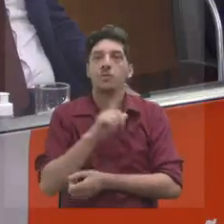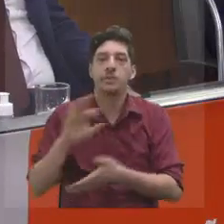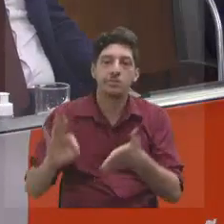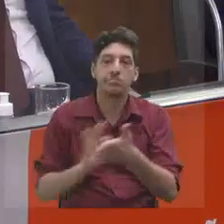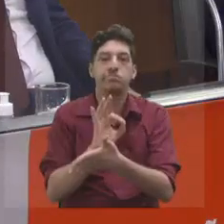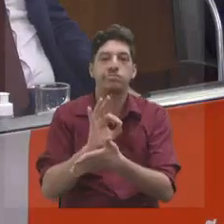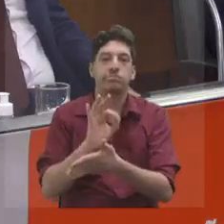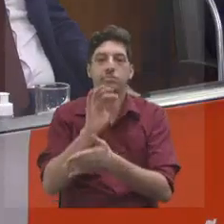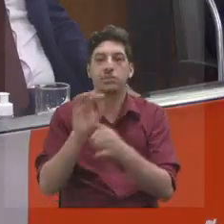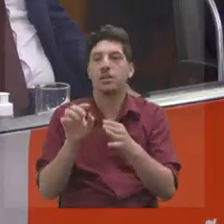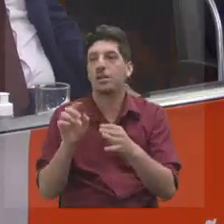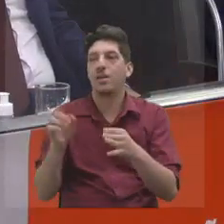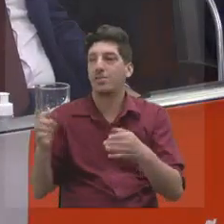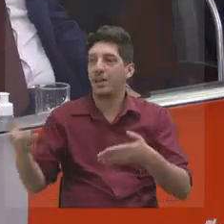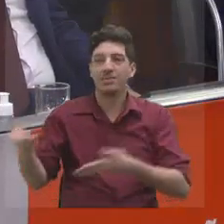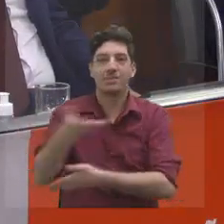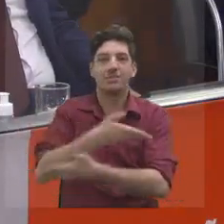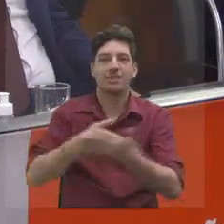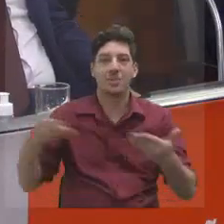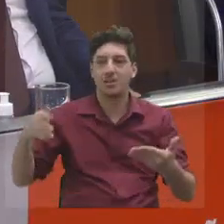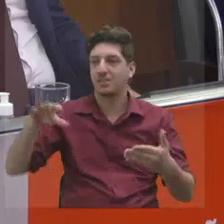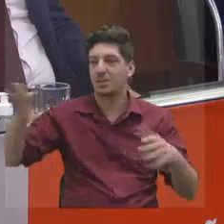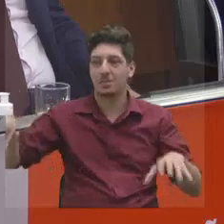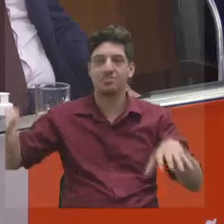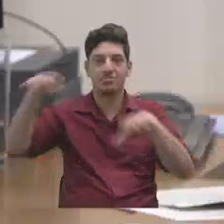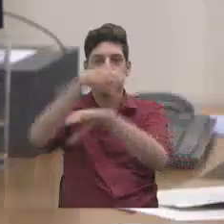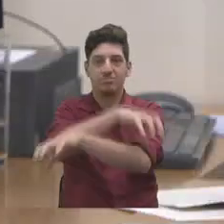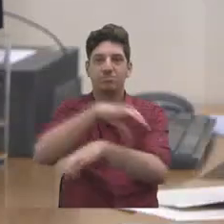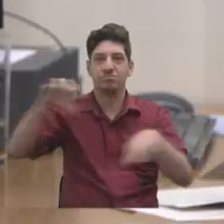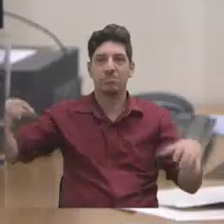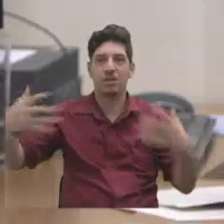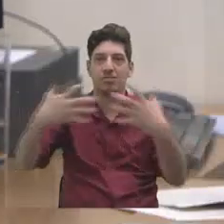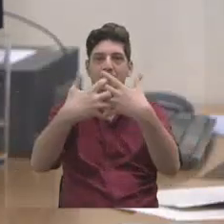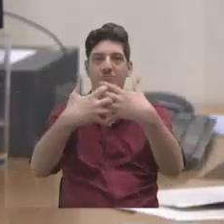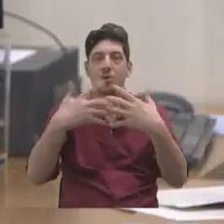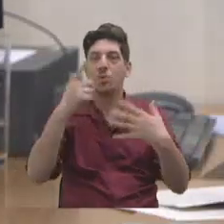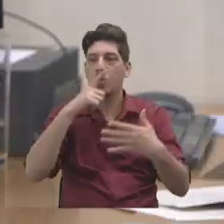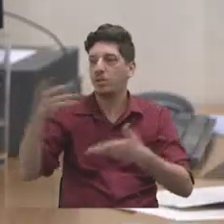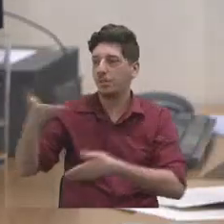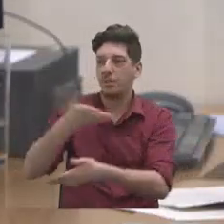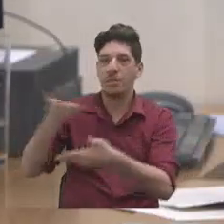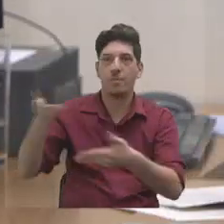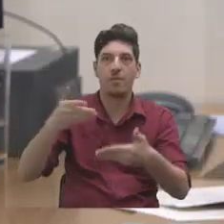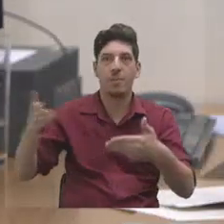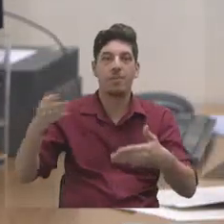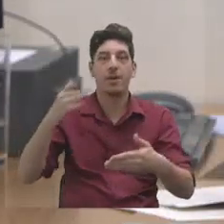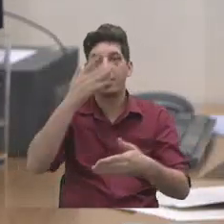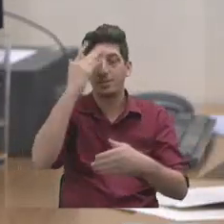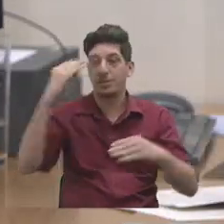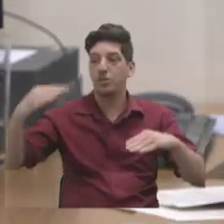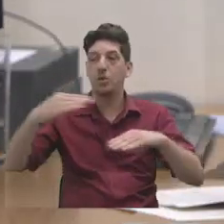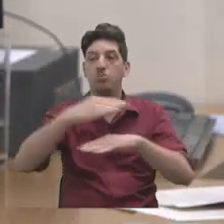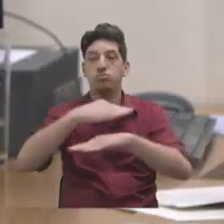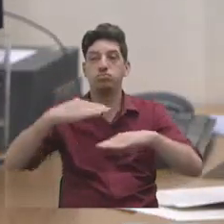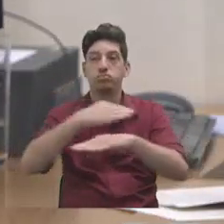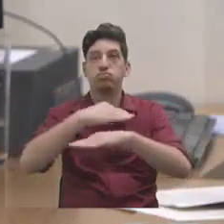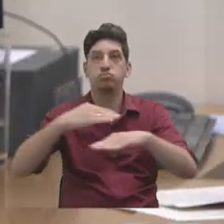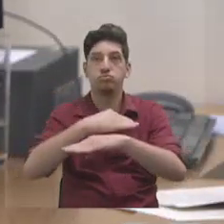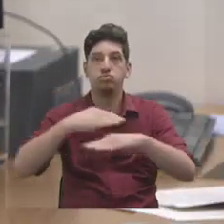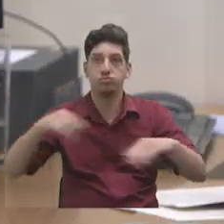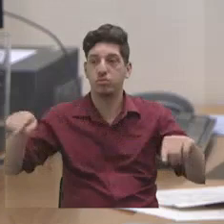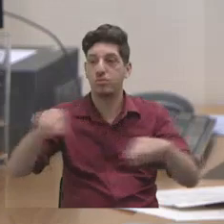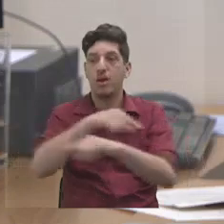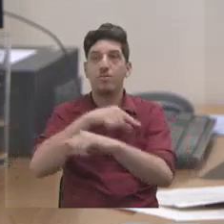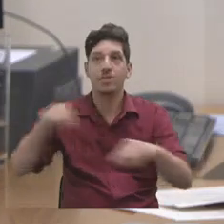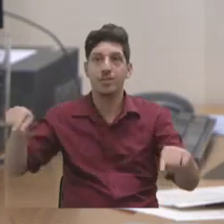munícipes de Presidente Olegário e existe uma trafegabilidade ali muito extensa o que impacta ali é as pessoas